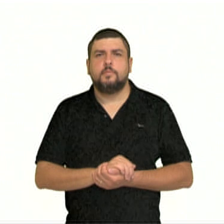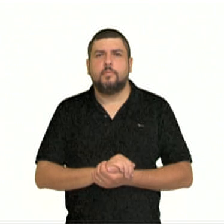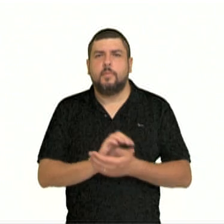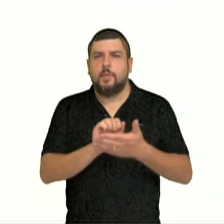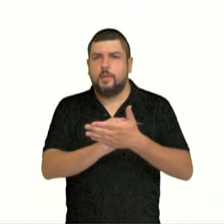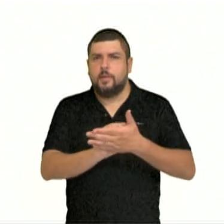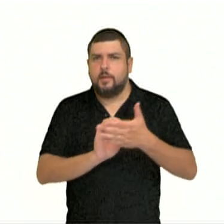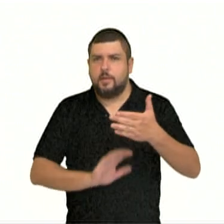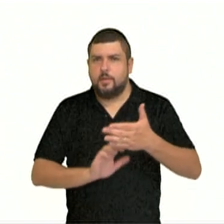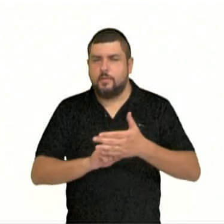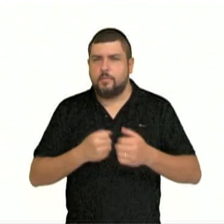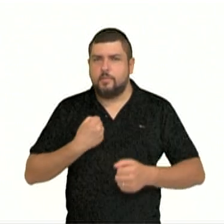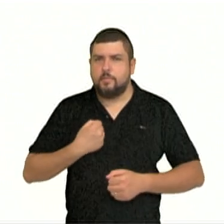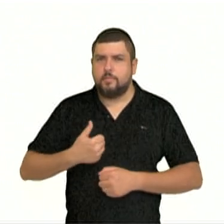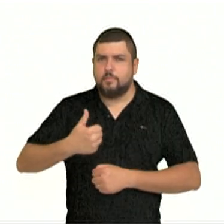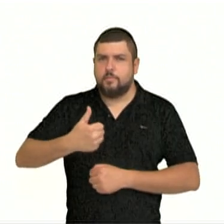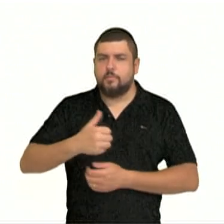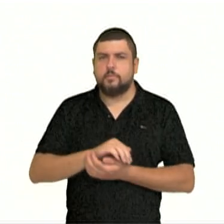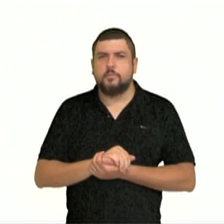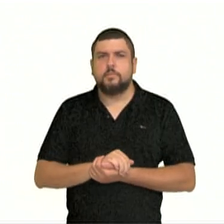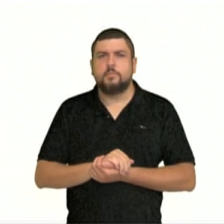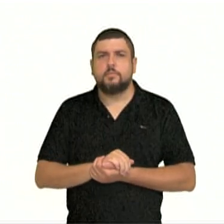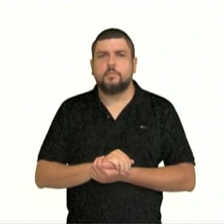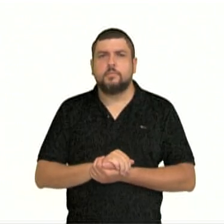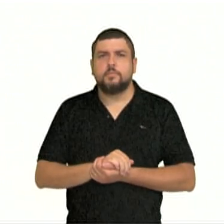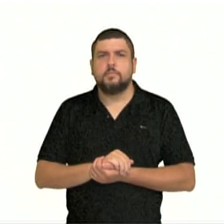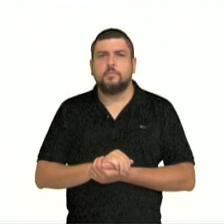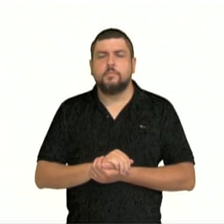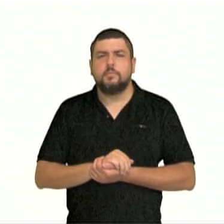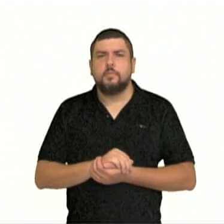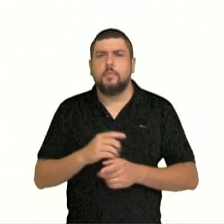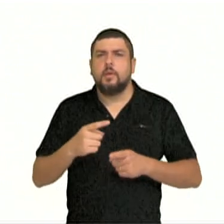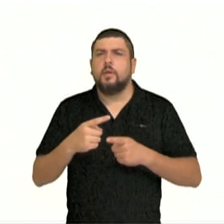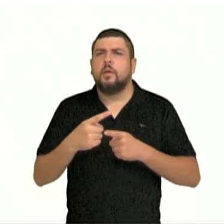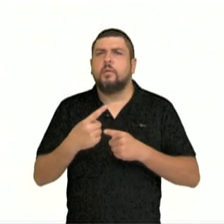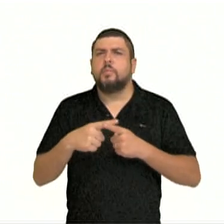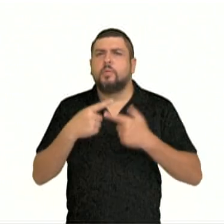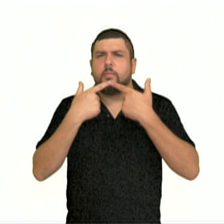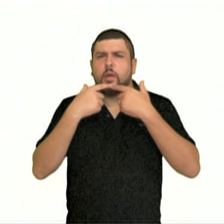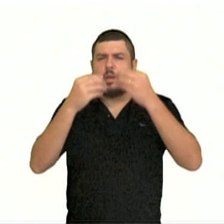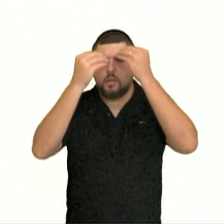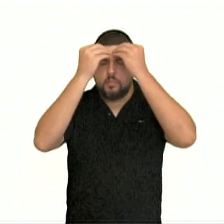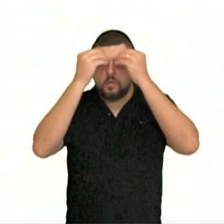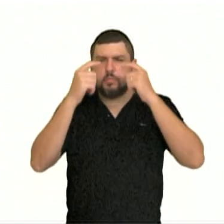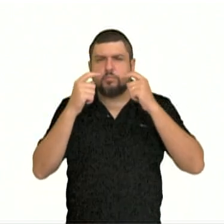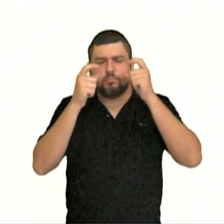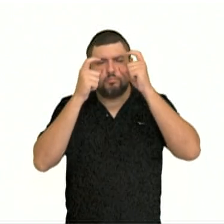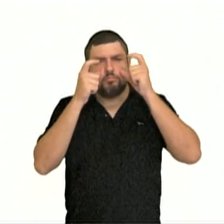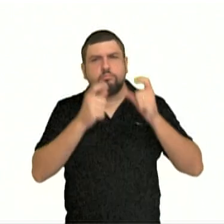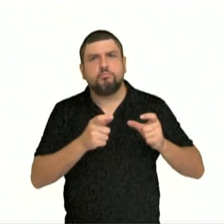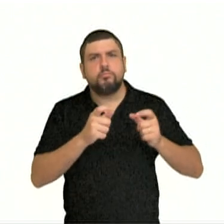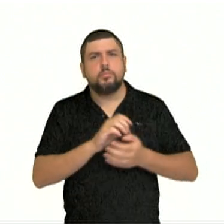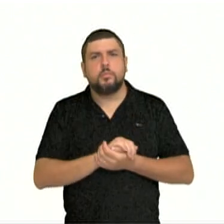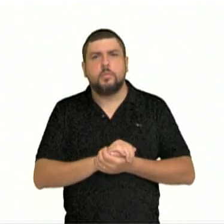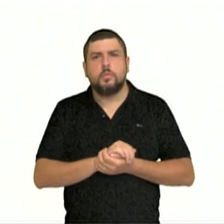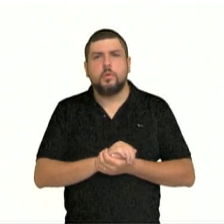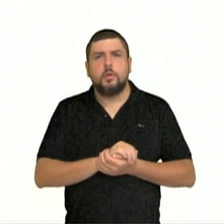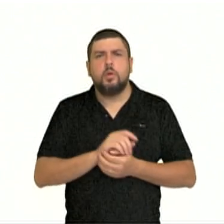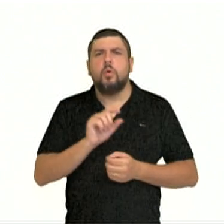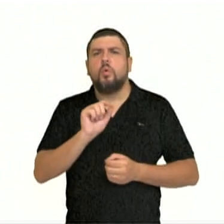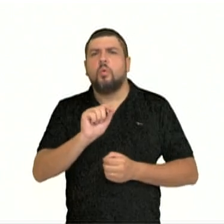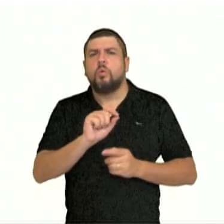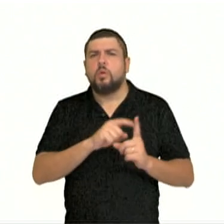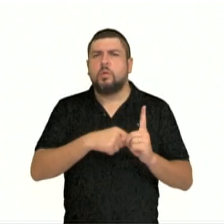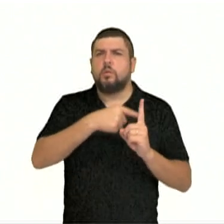Atividade 1. Por que a linguagem chama atenção? O que apresenta um olhar